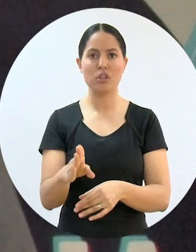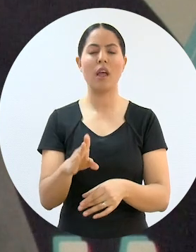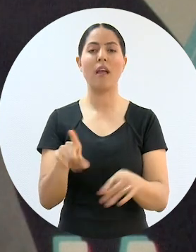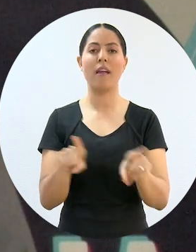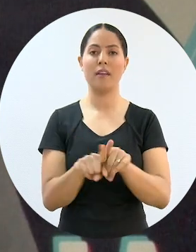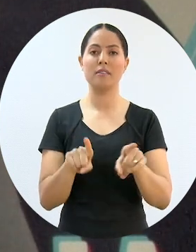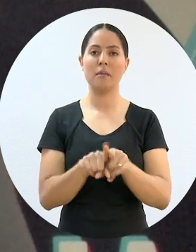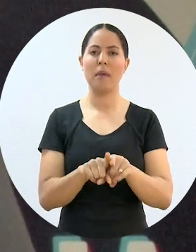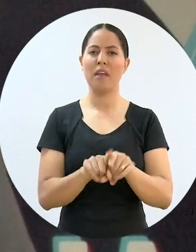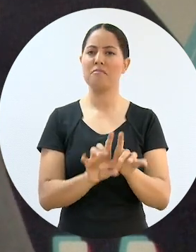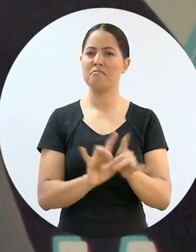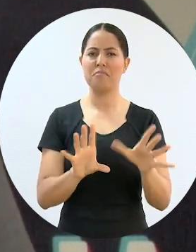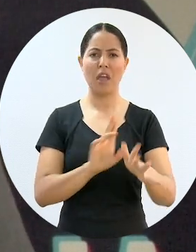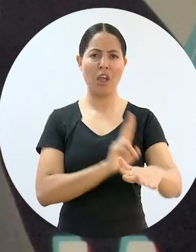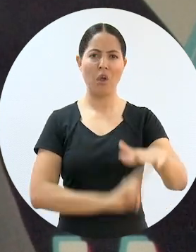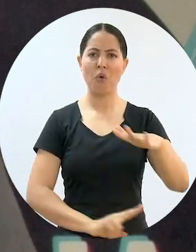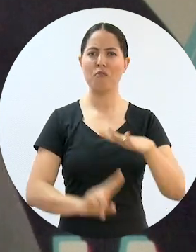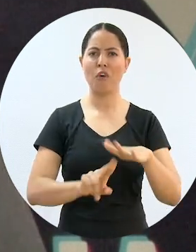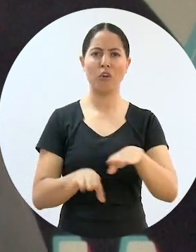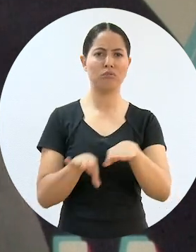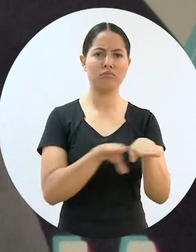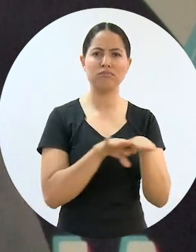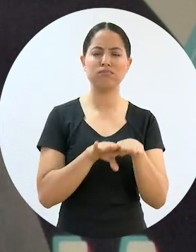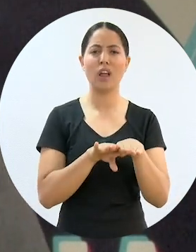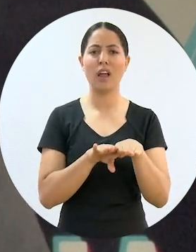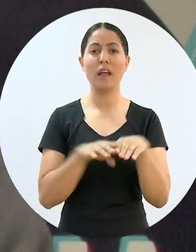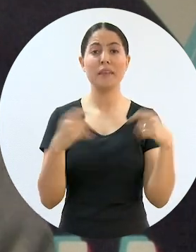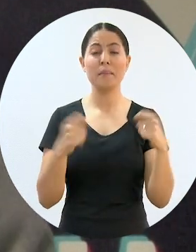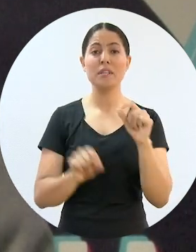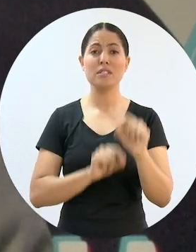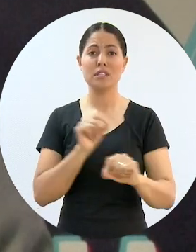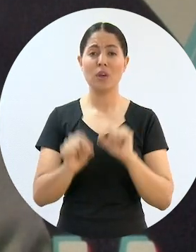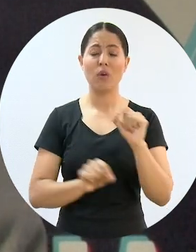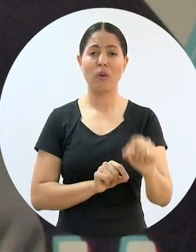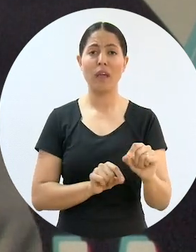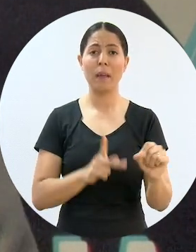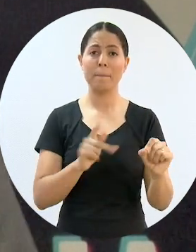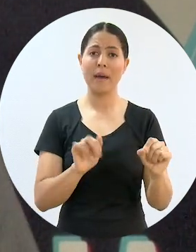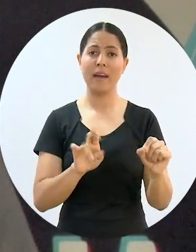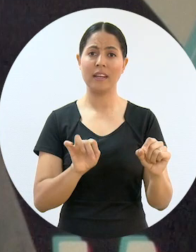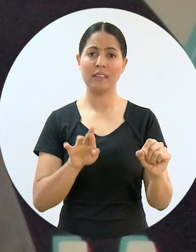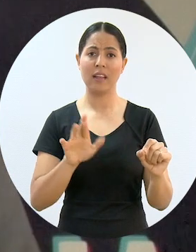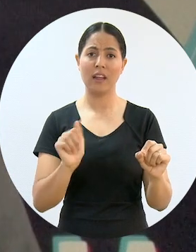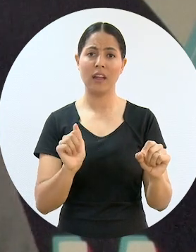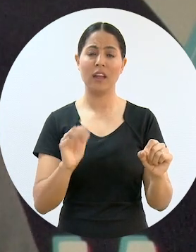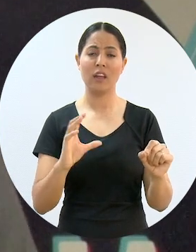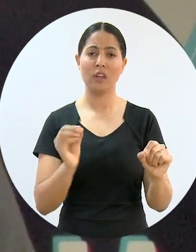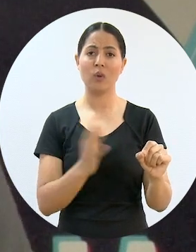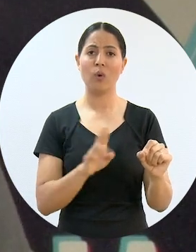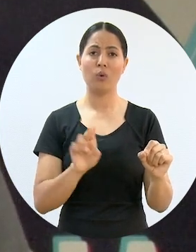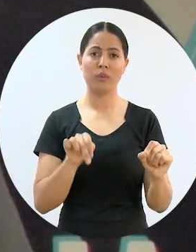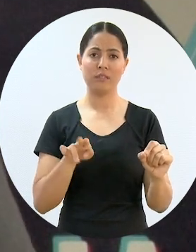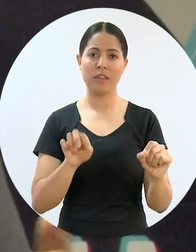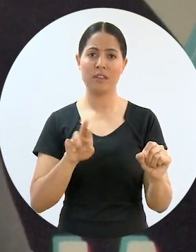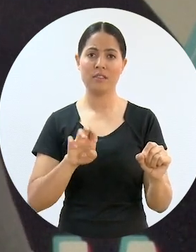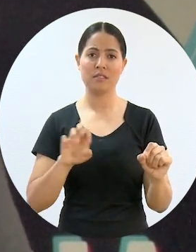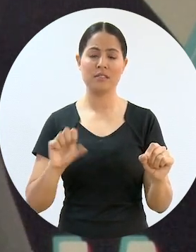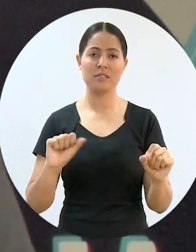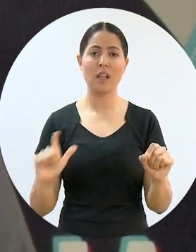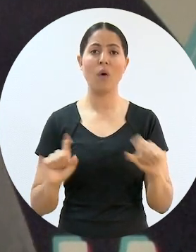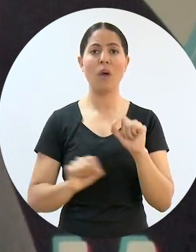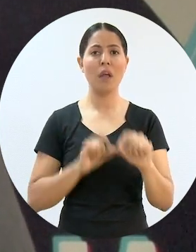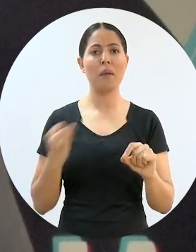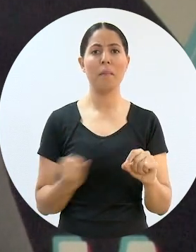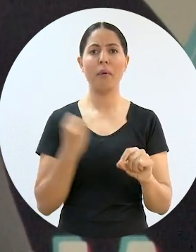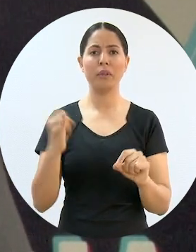com voto paritário ou universal, escolha que deve se encerrar no âmbito da instituição sem necessidade